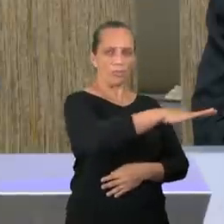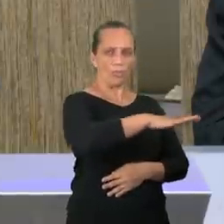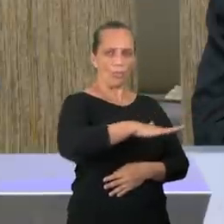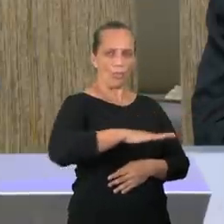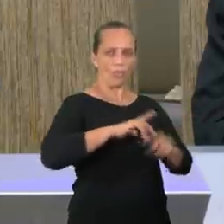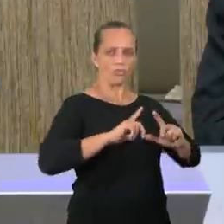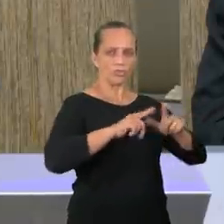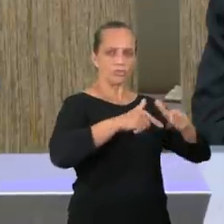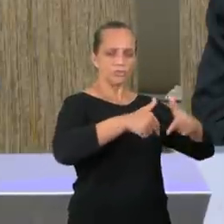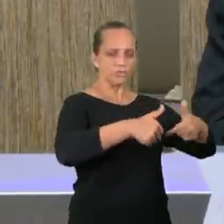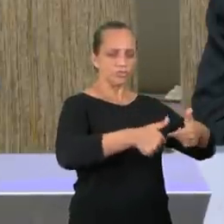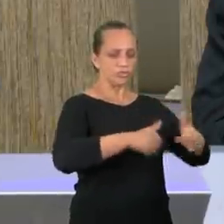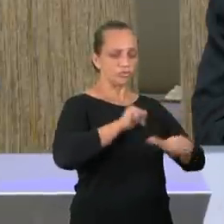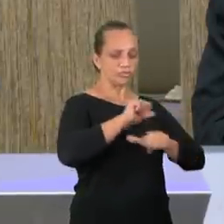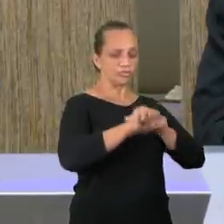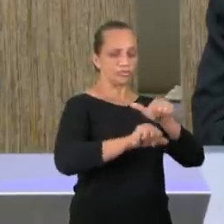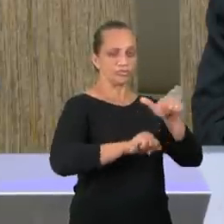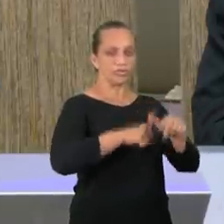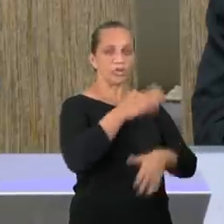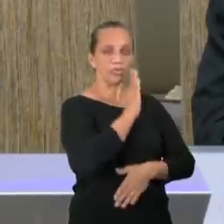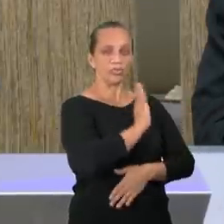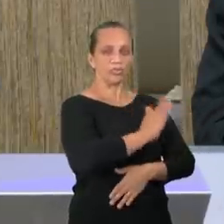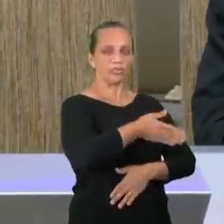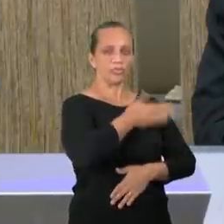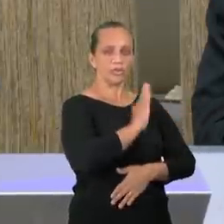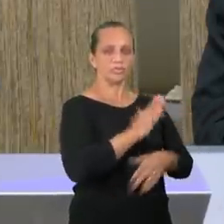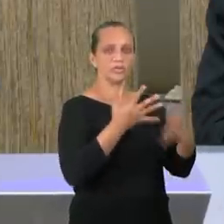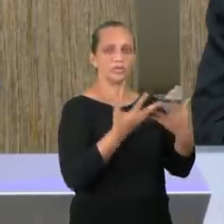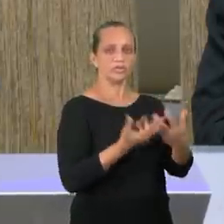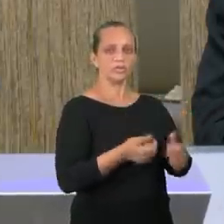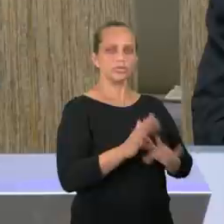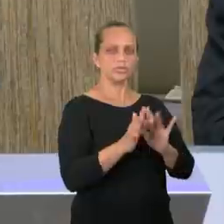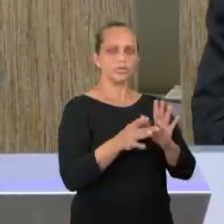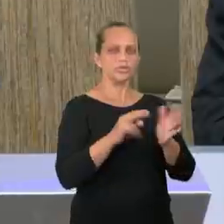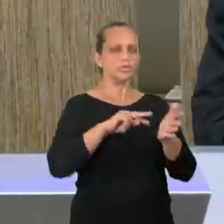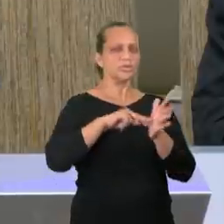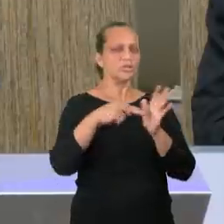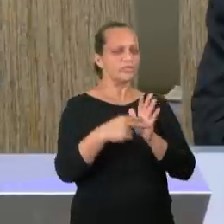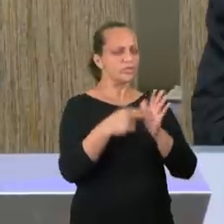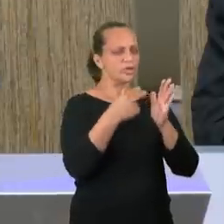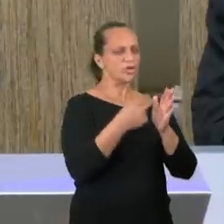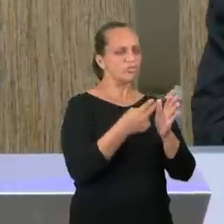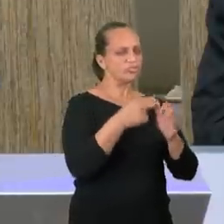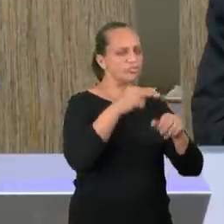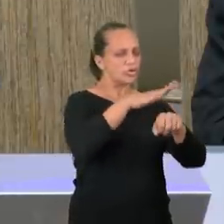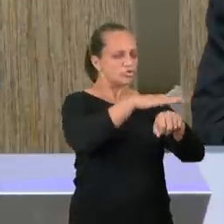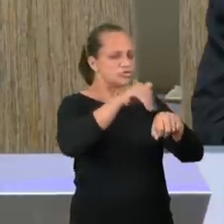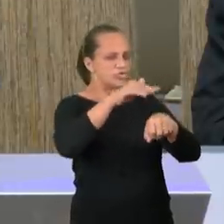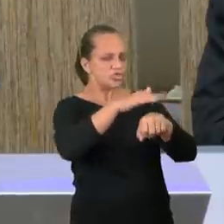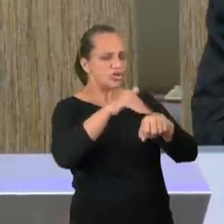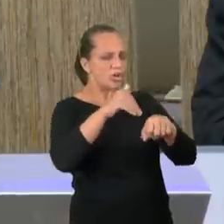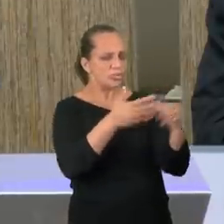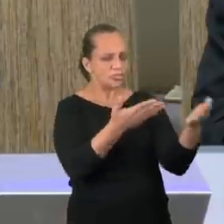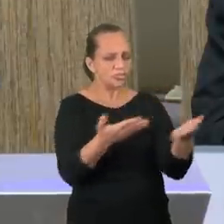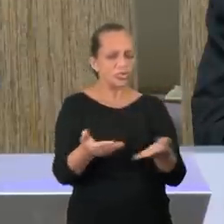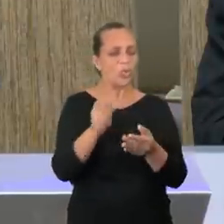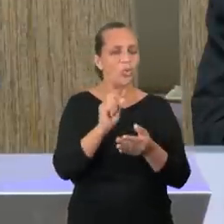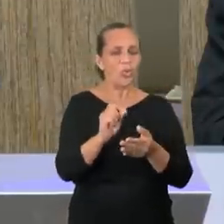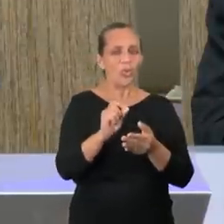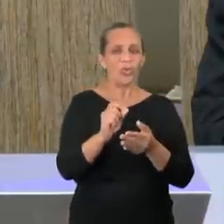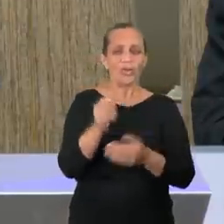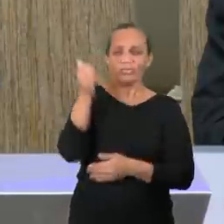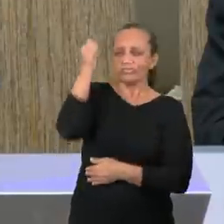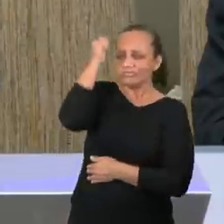todo o vosso coração. É uma convocação à nação, a um quebrantamento, a um